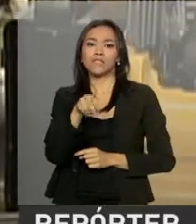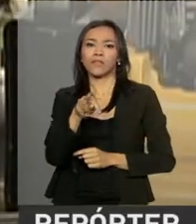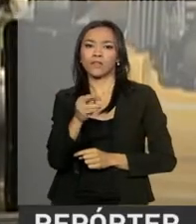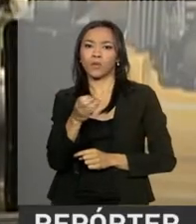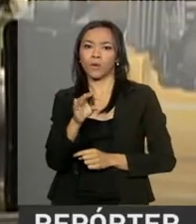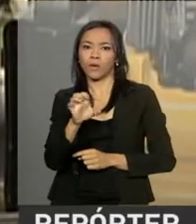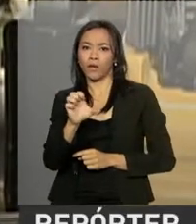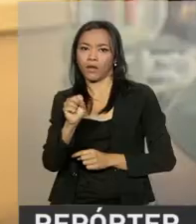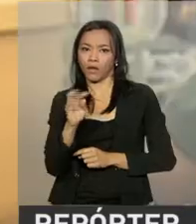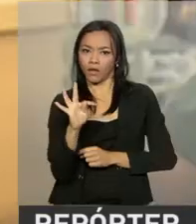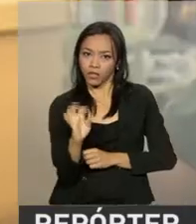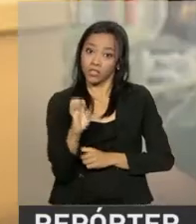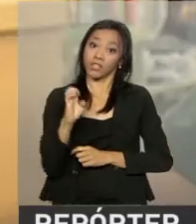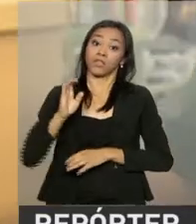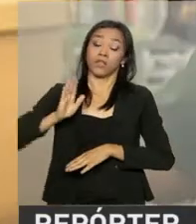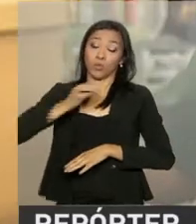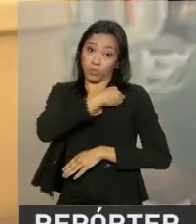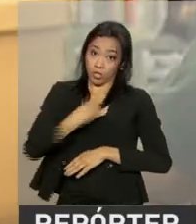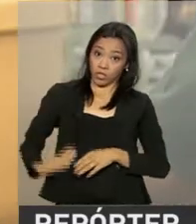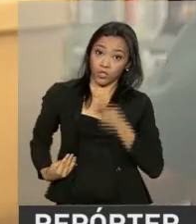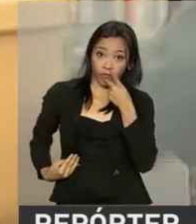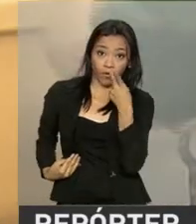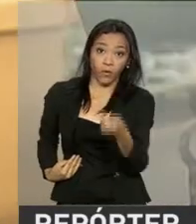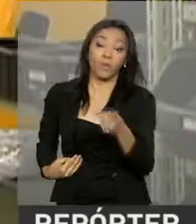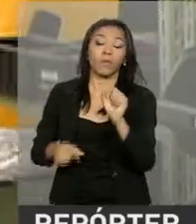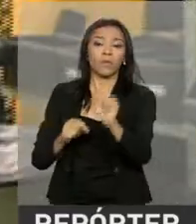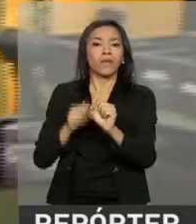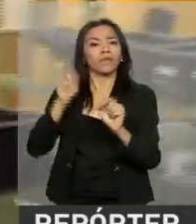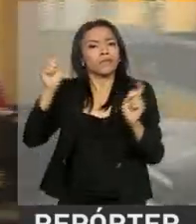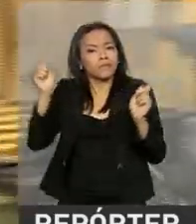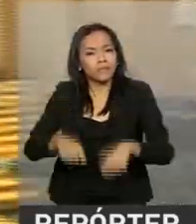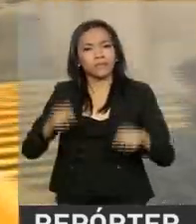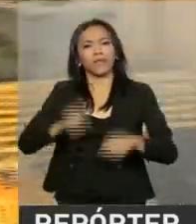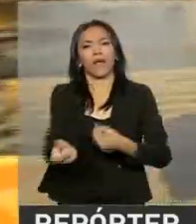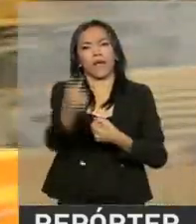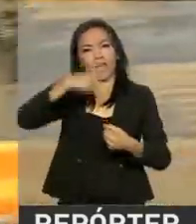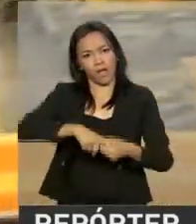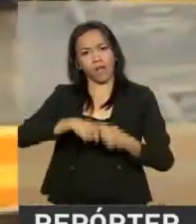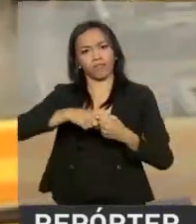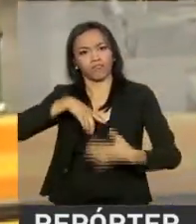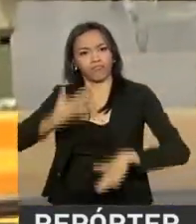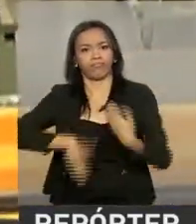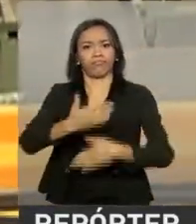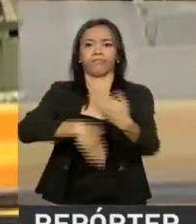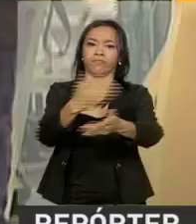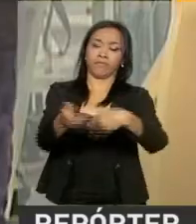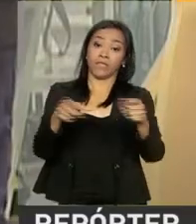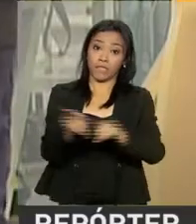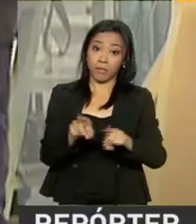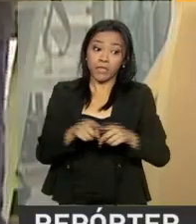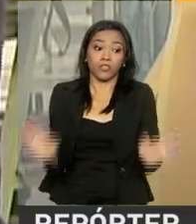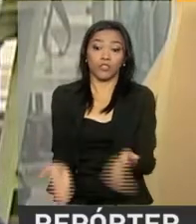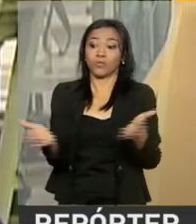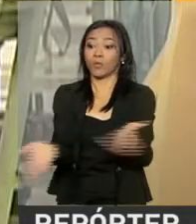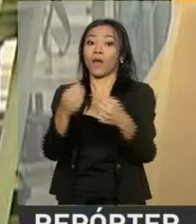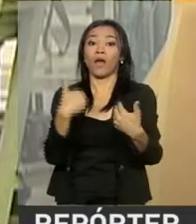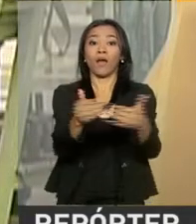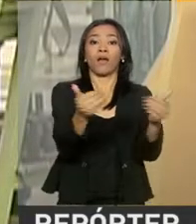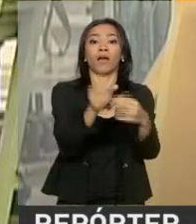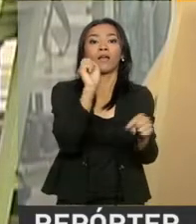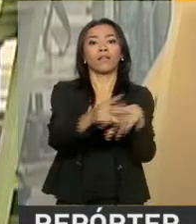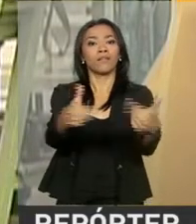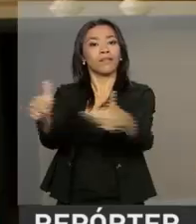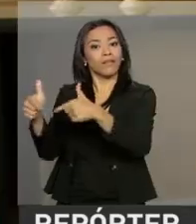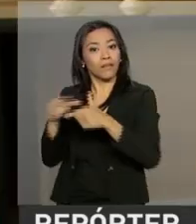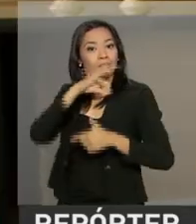ministro é o de barbalho objetivo é criar condições para a retomada de investimentos e também estimular a geração de emprego e renda